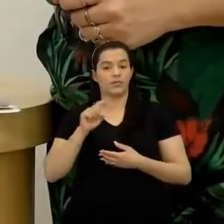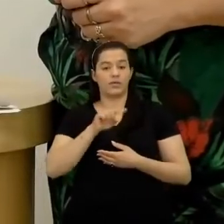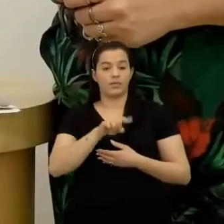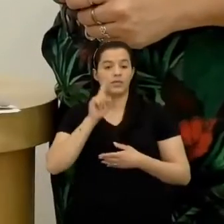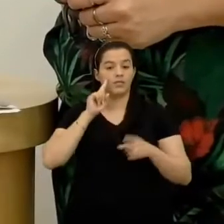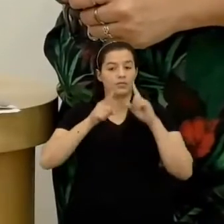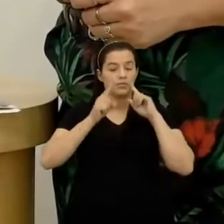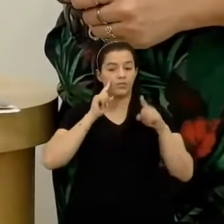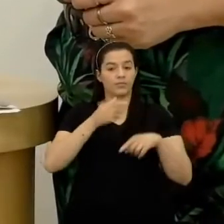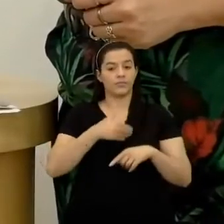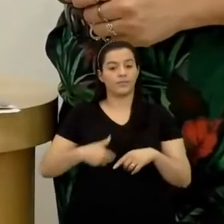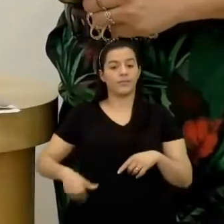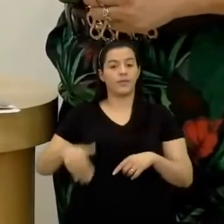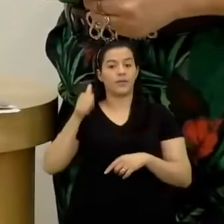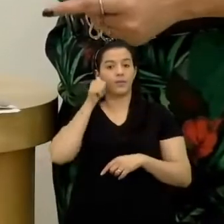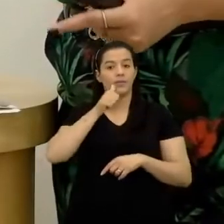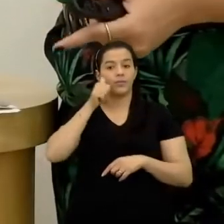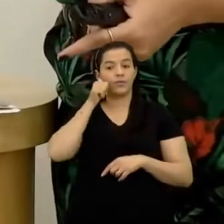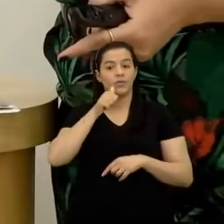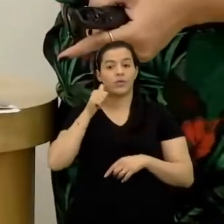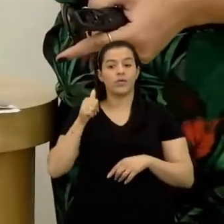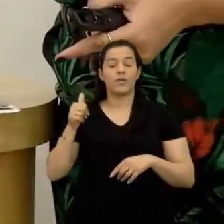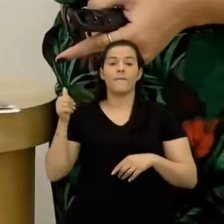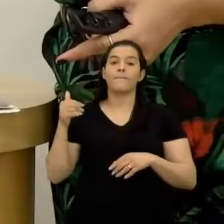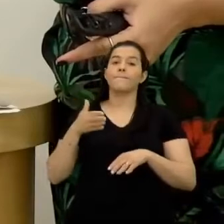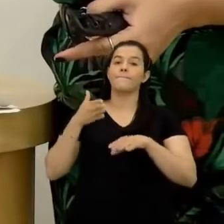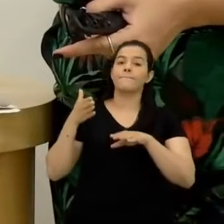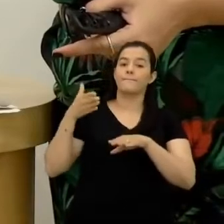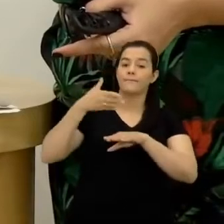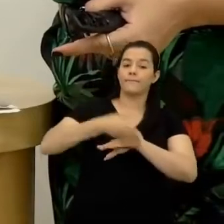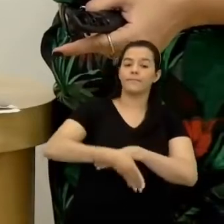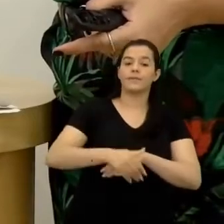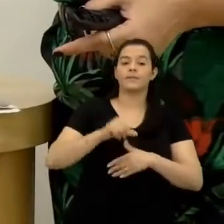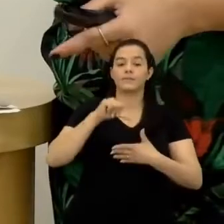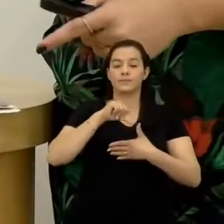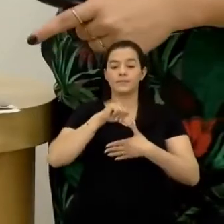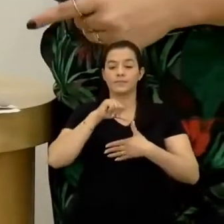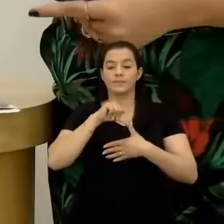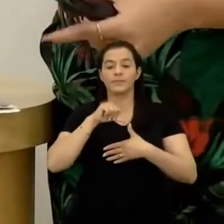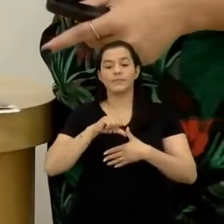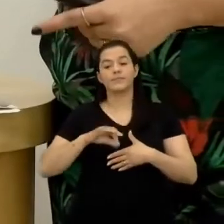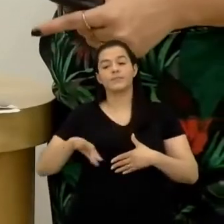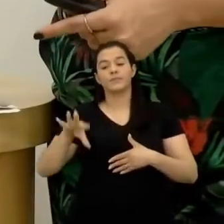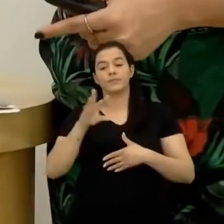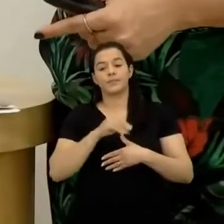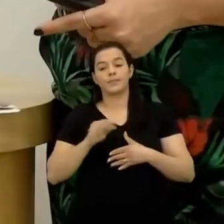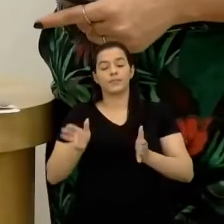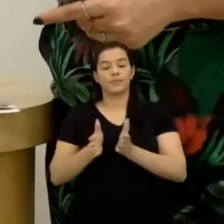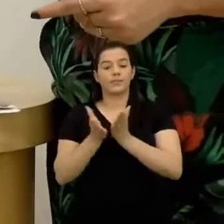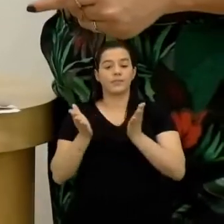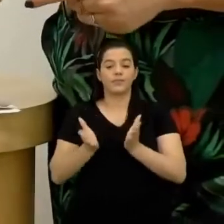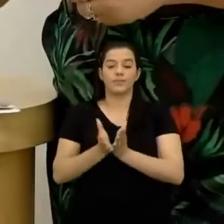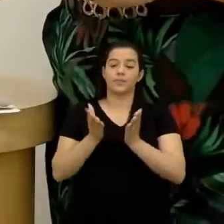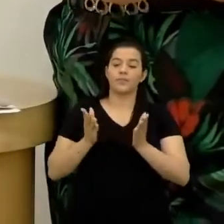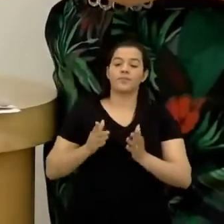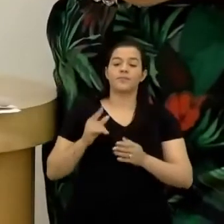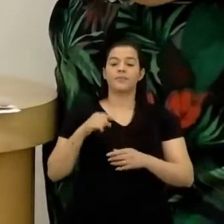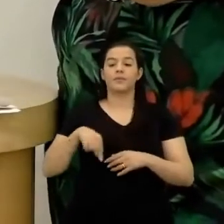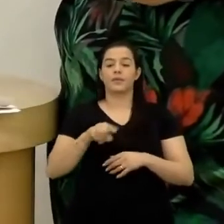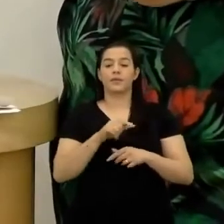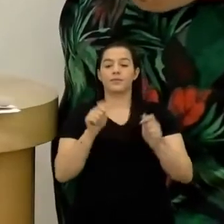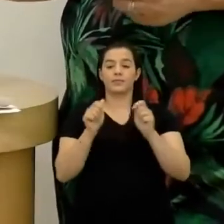Tomé de Souza que as mulheres começam a vir para a América Portuguesa, né, mulheres pobres, órfãos, para